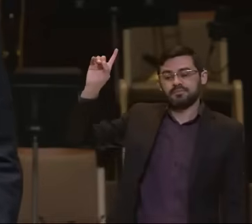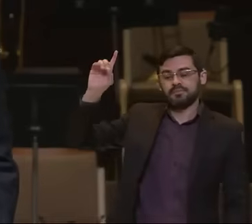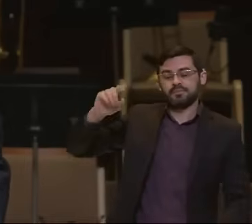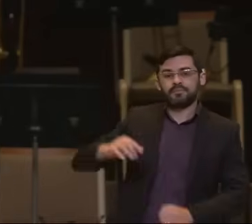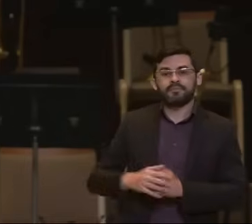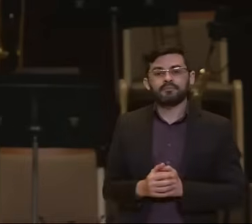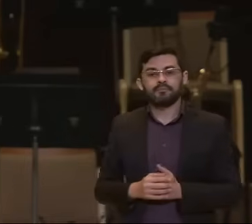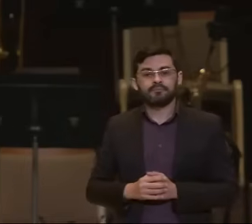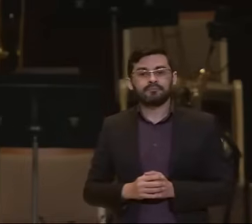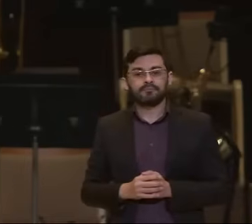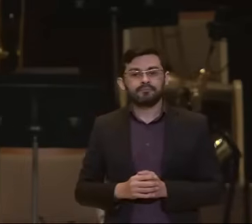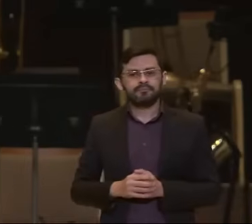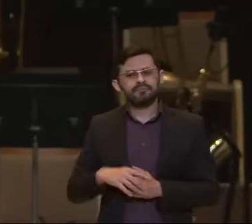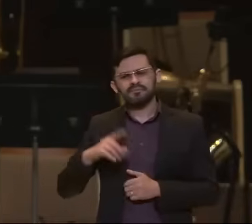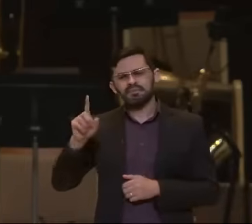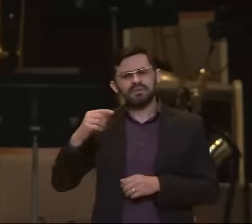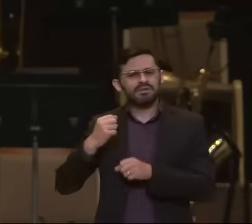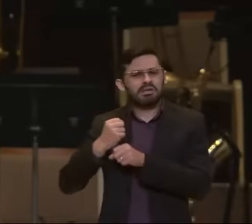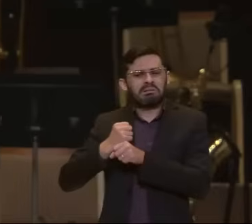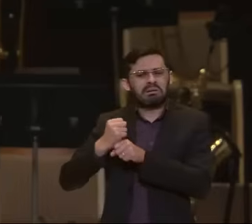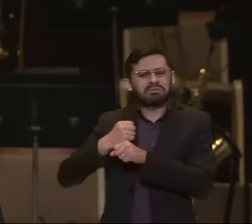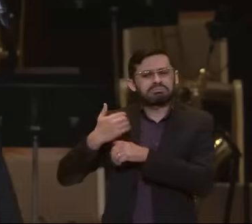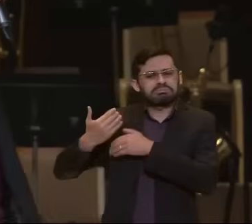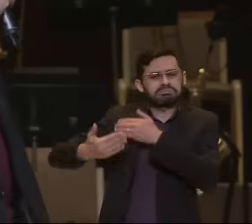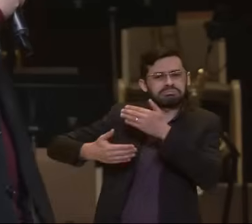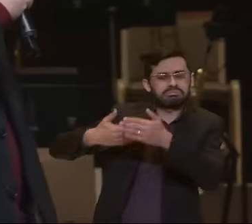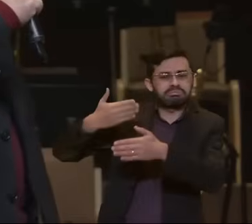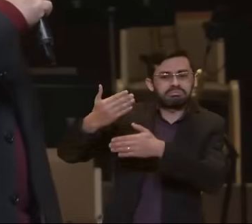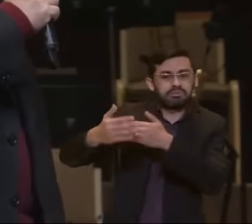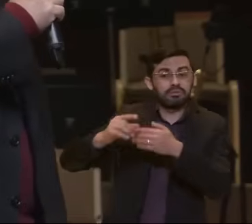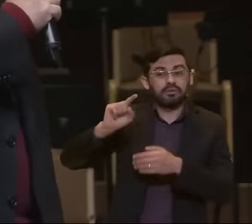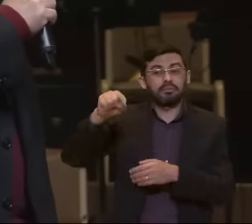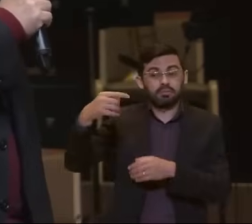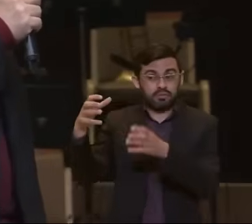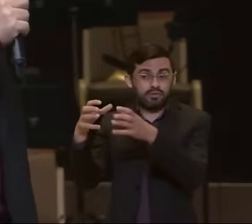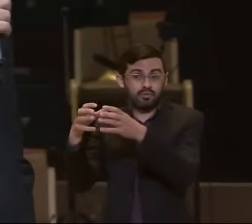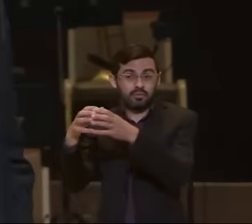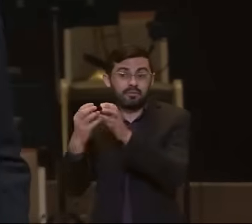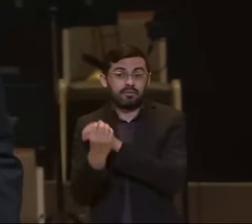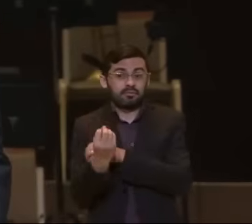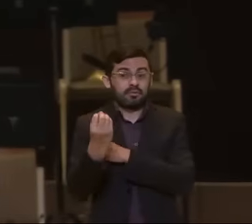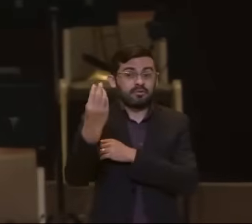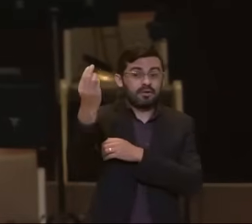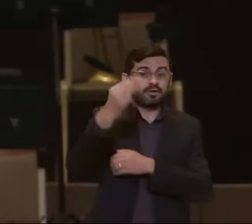Passaram-se alguns anos, essa mesma turma foi fazer uma viagem missionária.